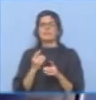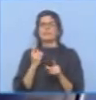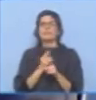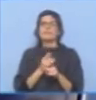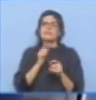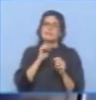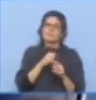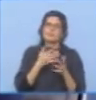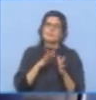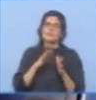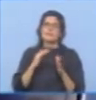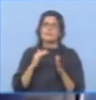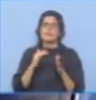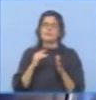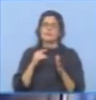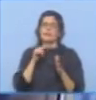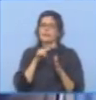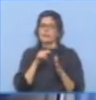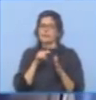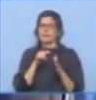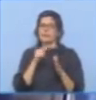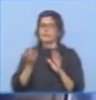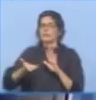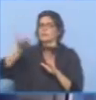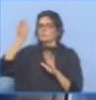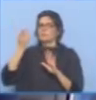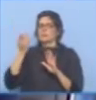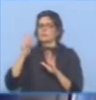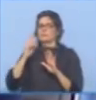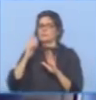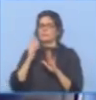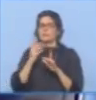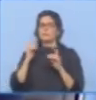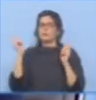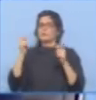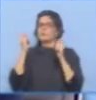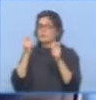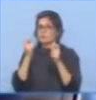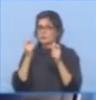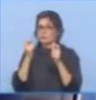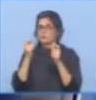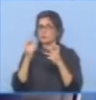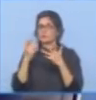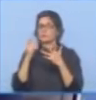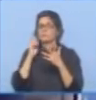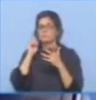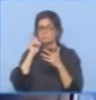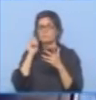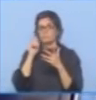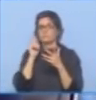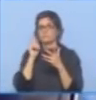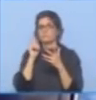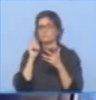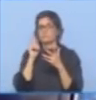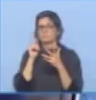mas não vamos também diabolizar os eventos, não é? Os eventos são muito importantes. Depois, é como